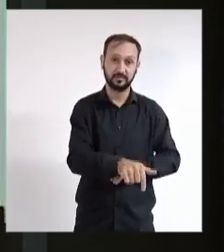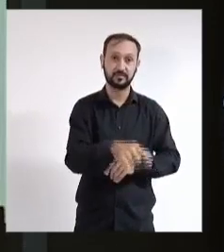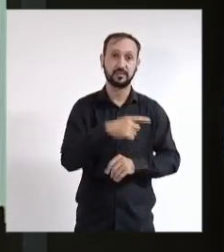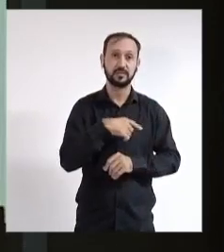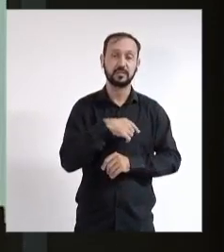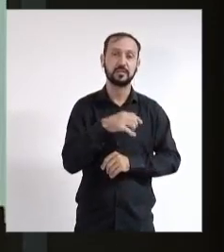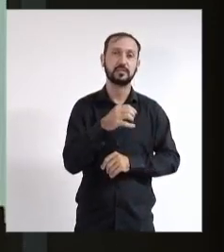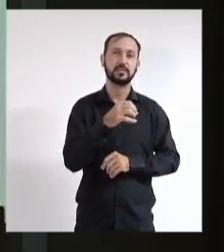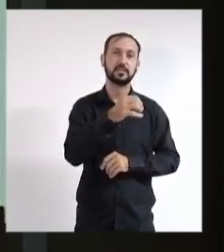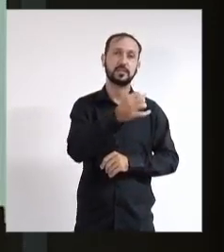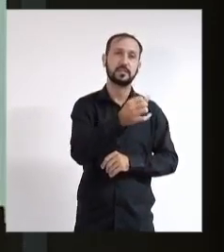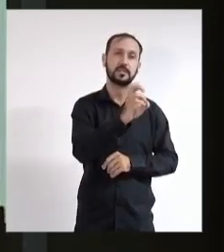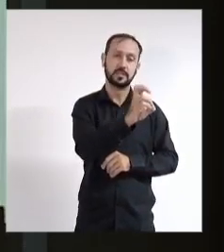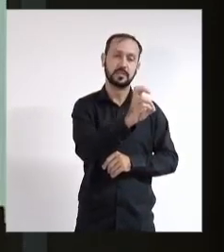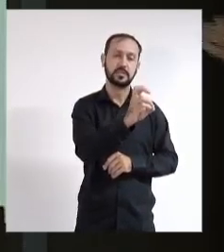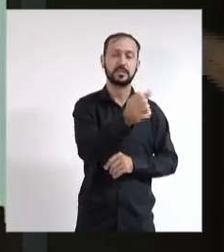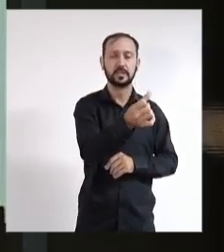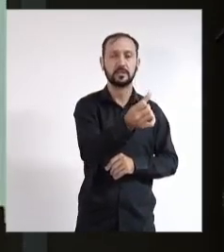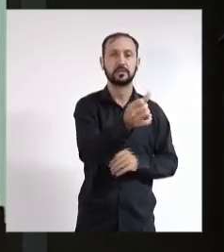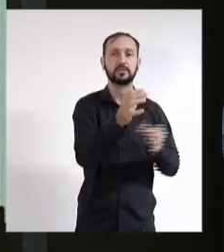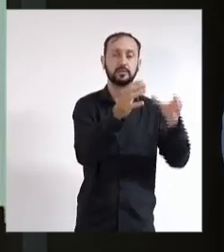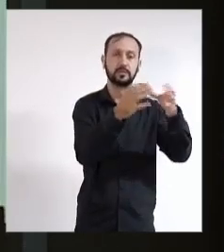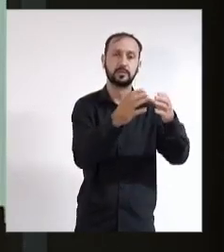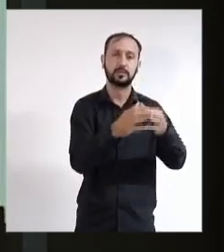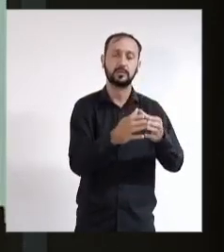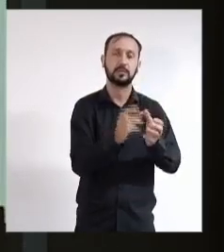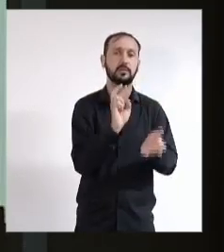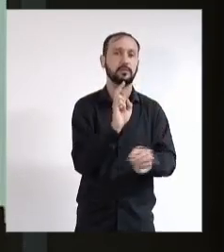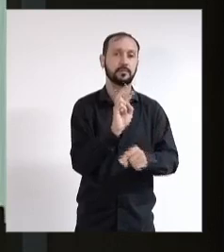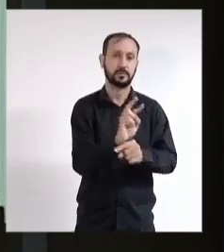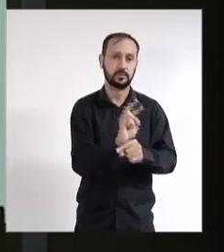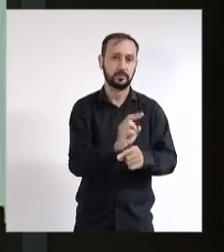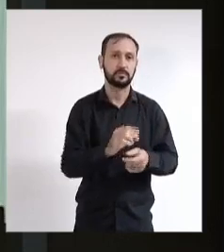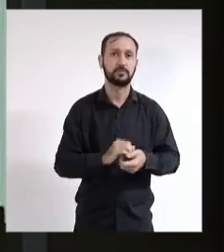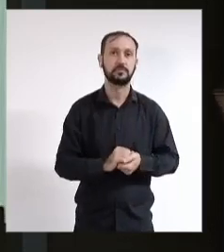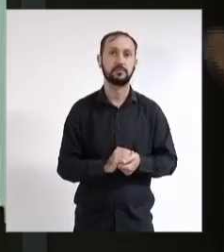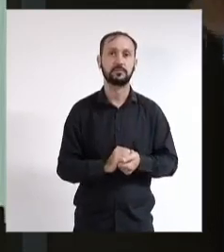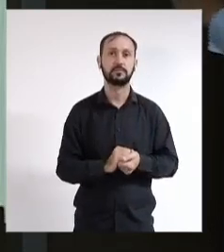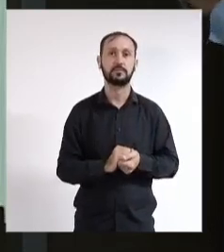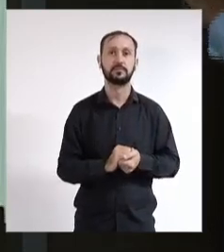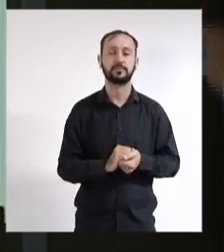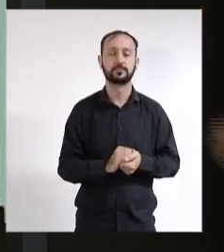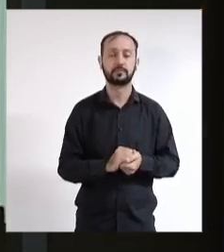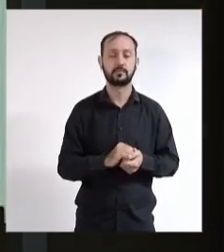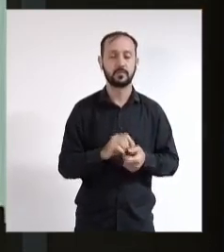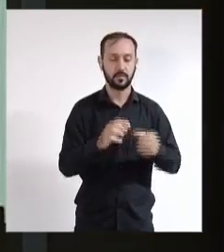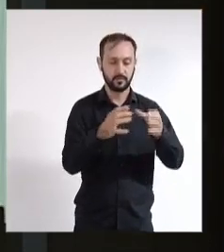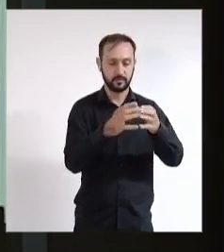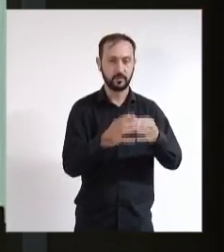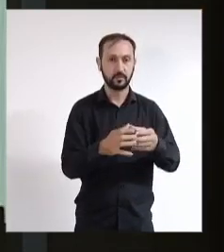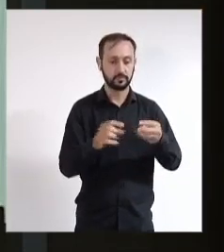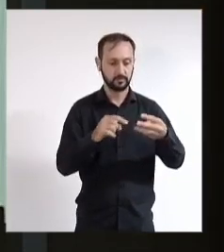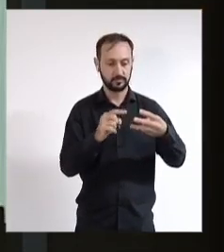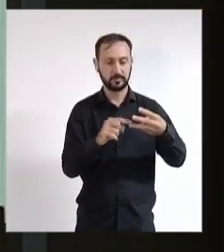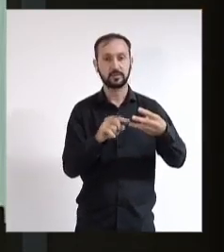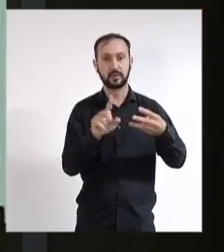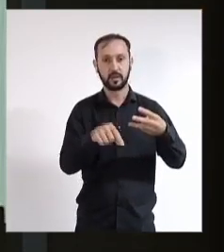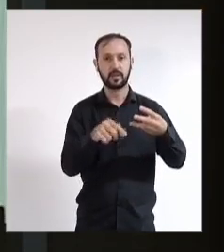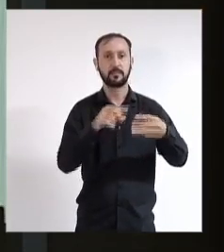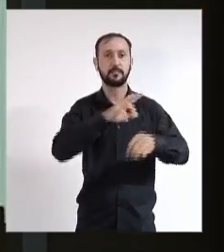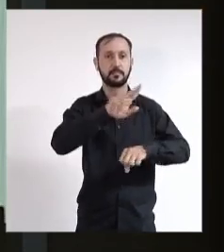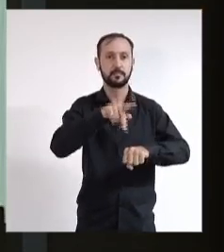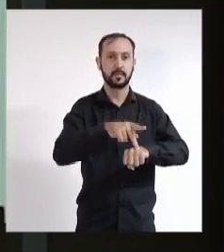165 categorias de unidades de conservação vocês podem observar que a terceira linha o parque né